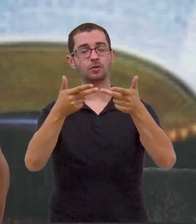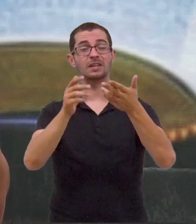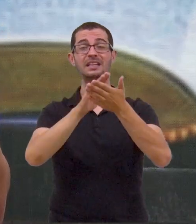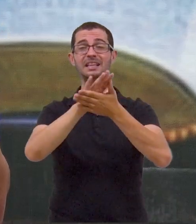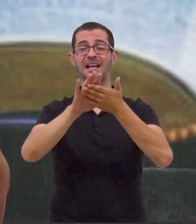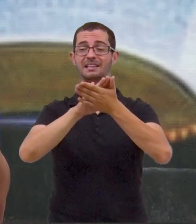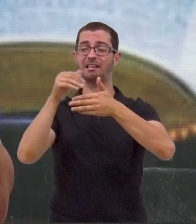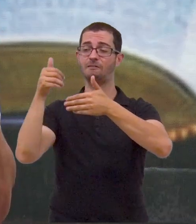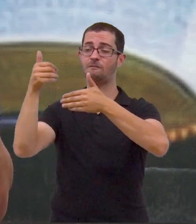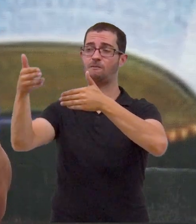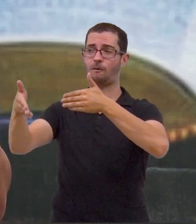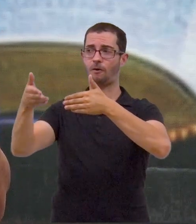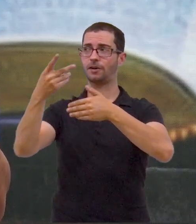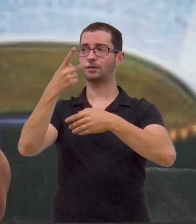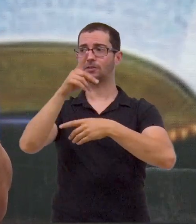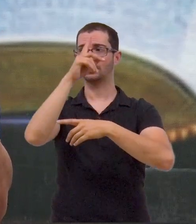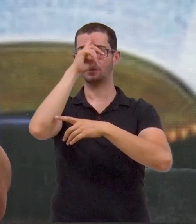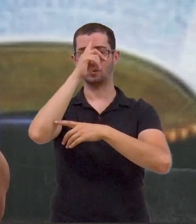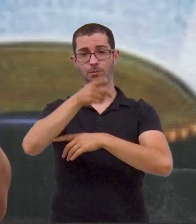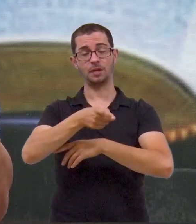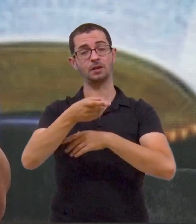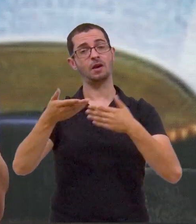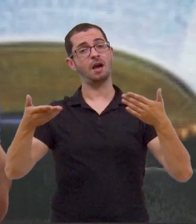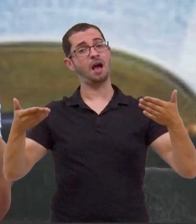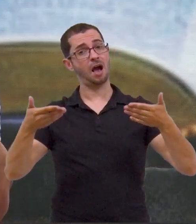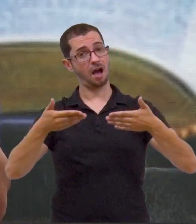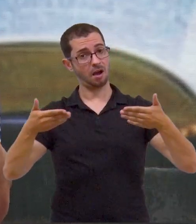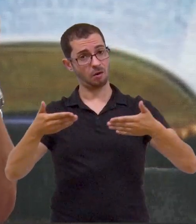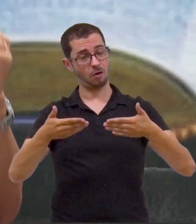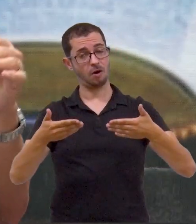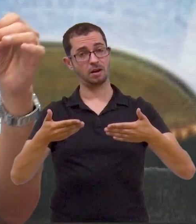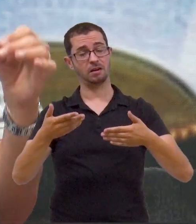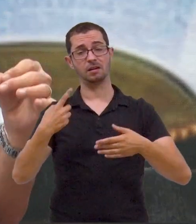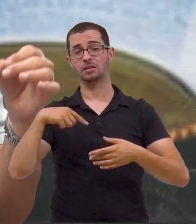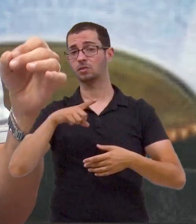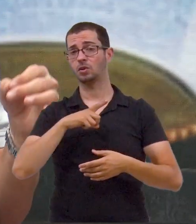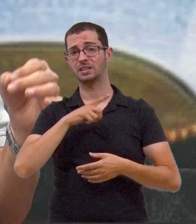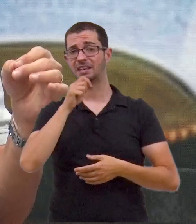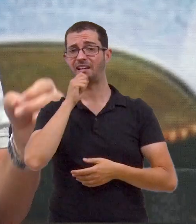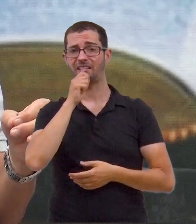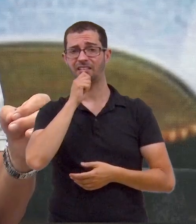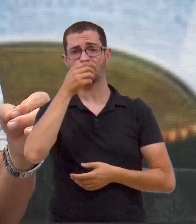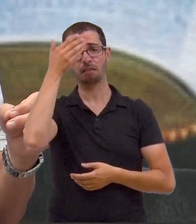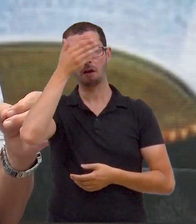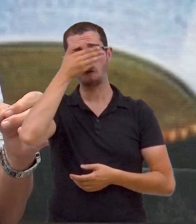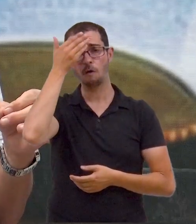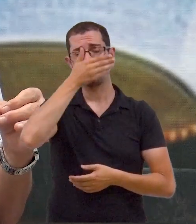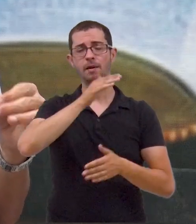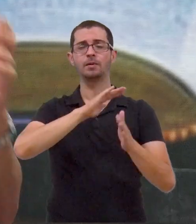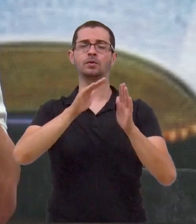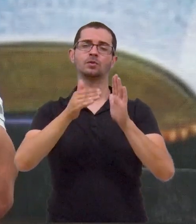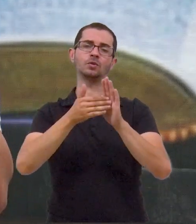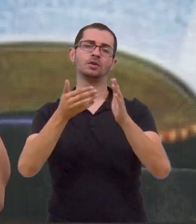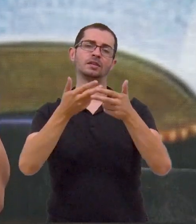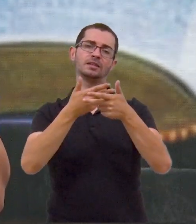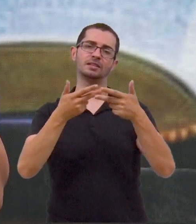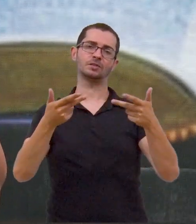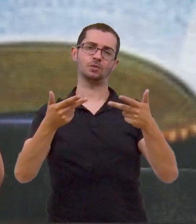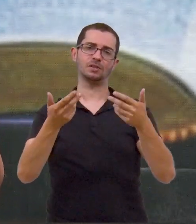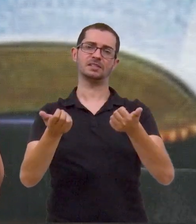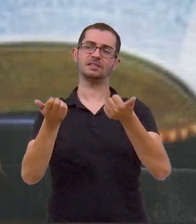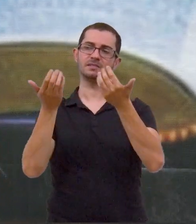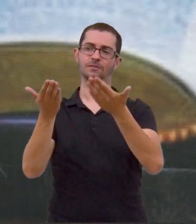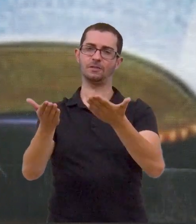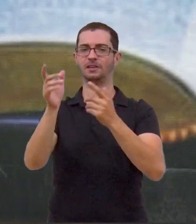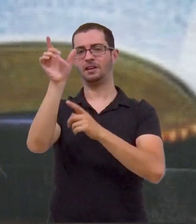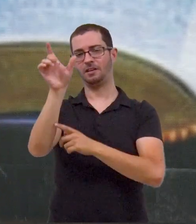seu domínio. Agora, porém, ainda não vemos todas as coisas a ele sujeitas. Não vemos